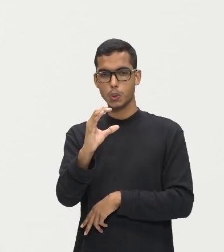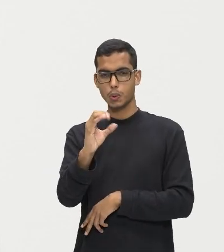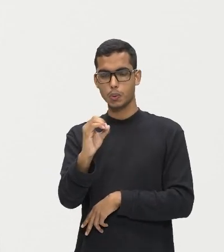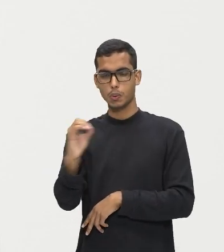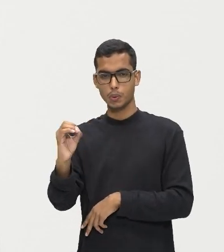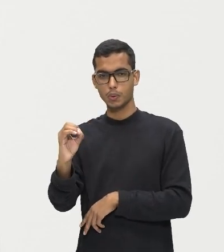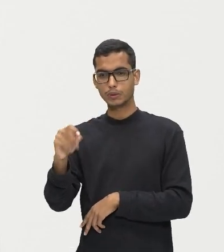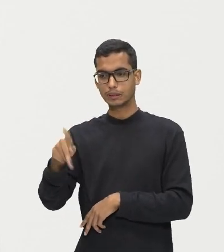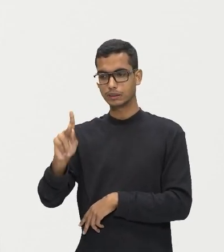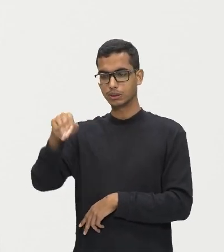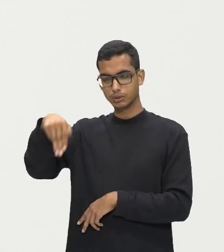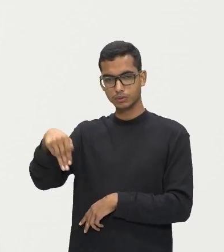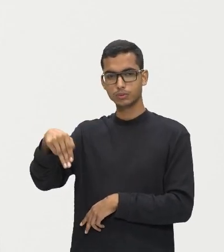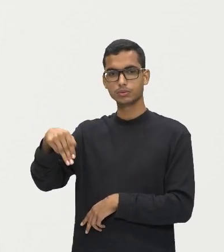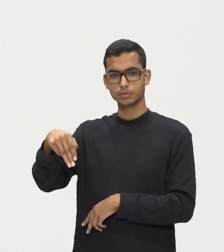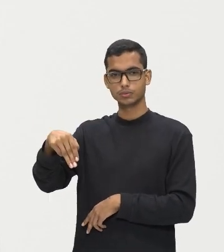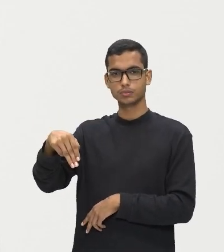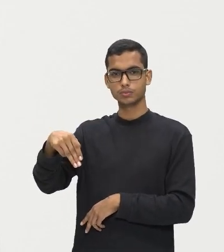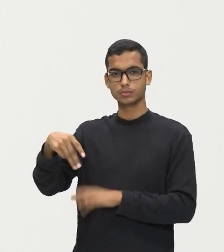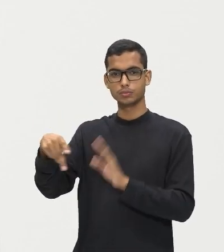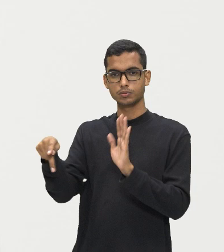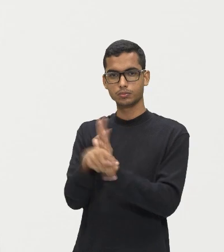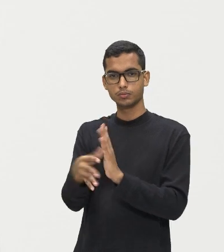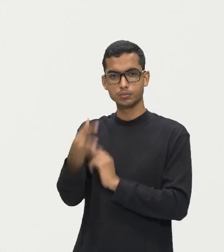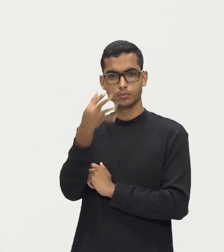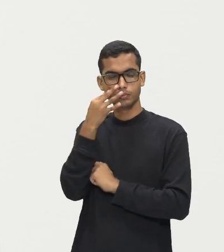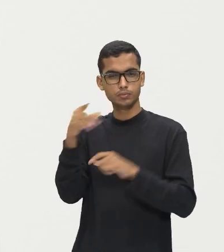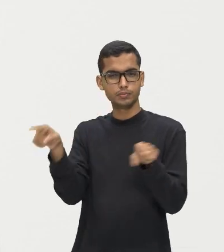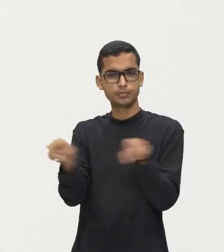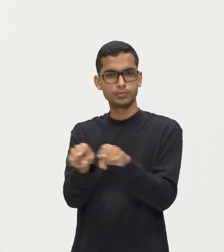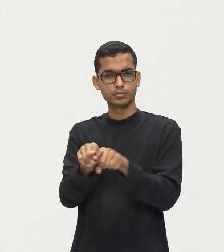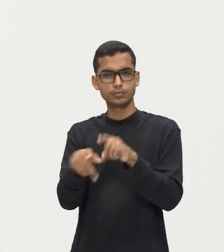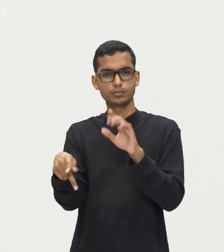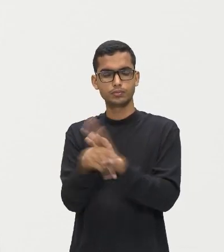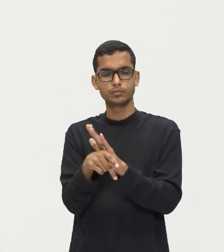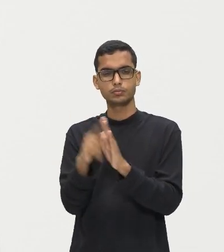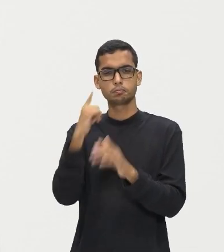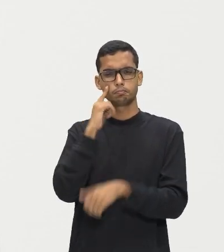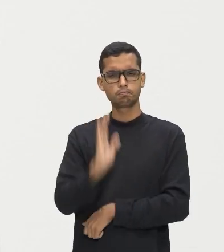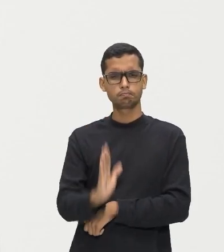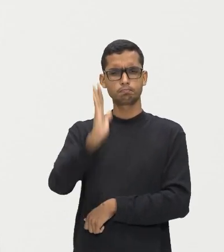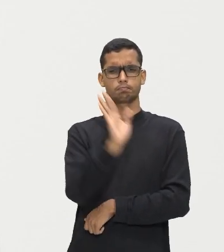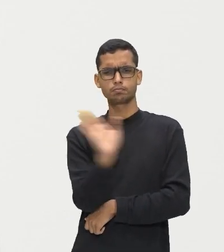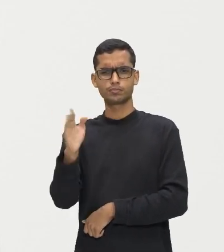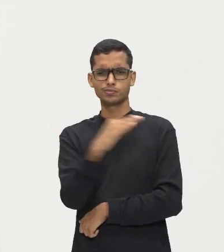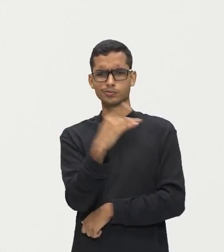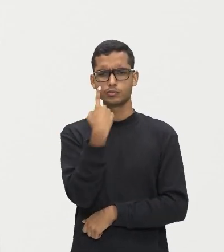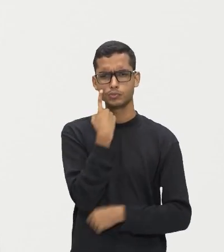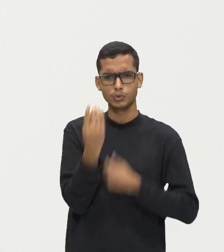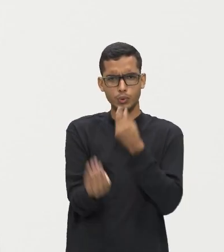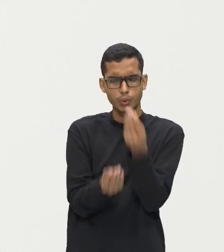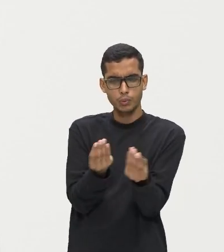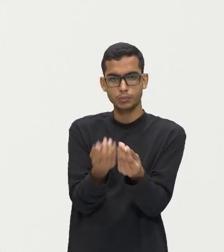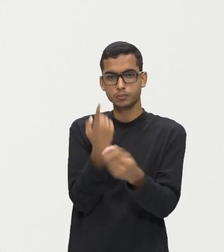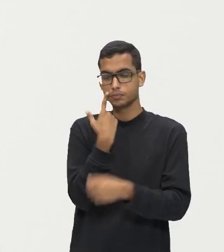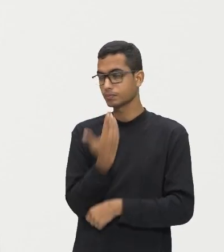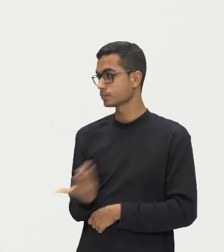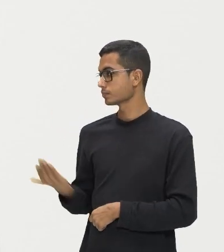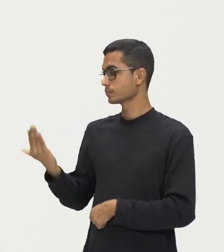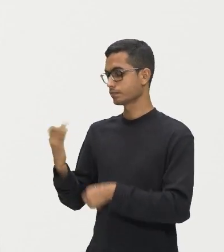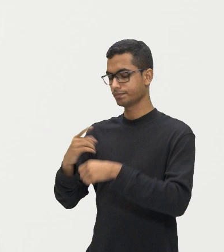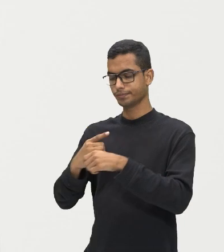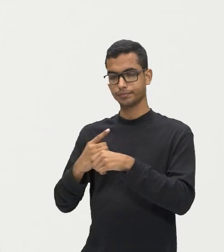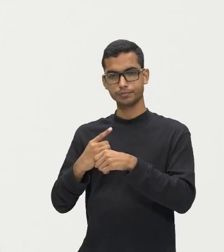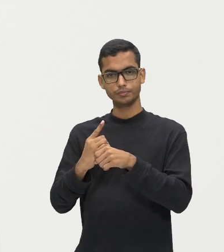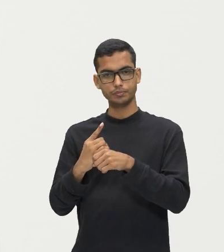realidade. E aqui em cima eu ainda tenho a minha direção. Então, como eu falei para vocês, às vezes as rosas dos ventos